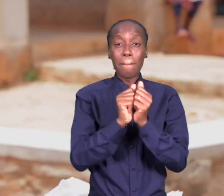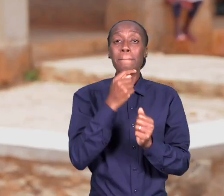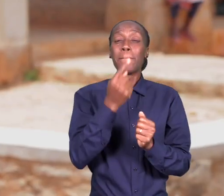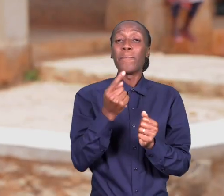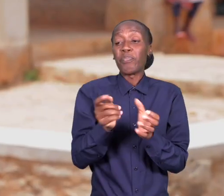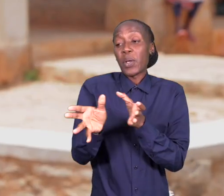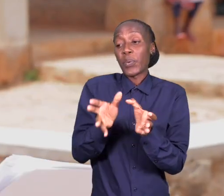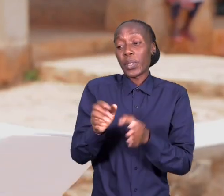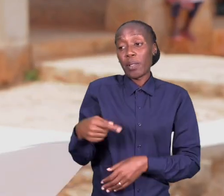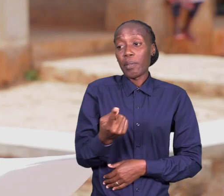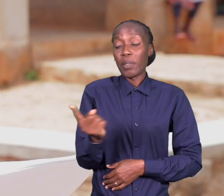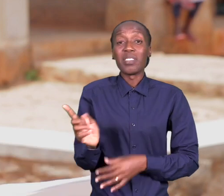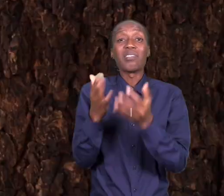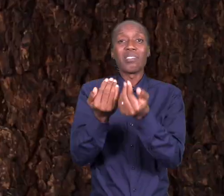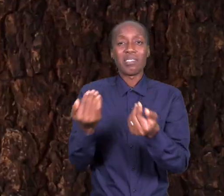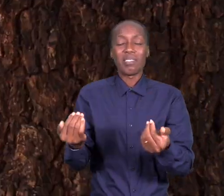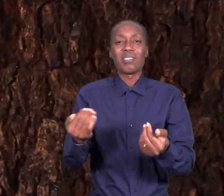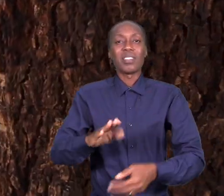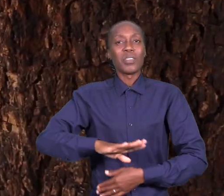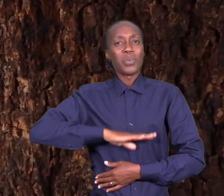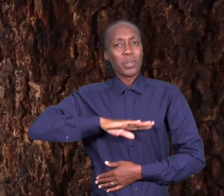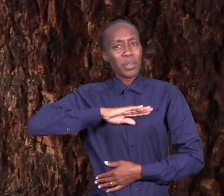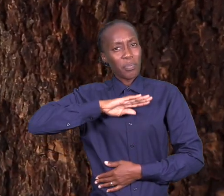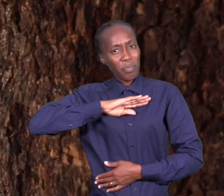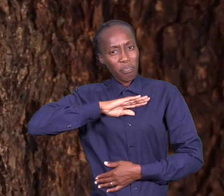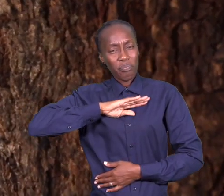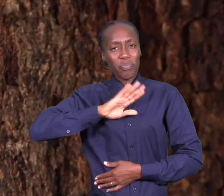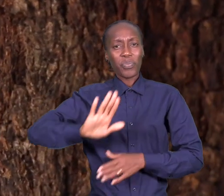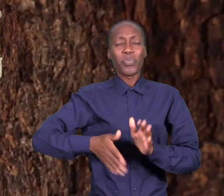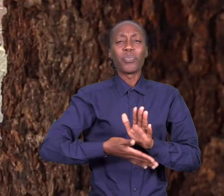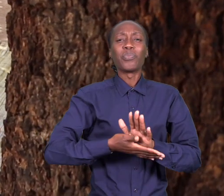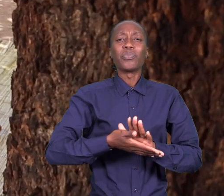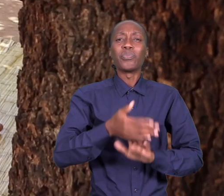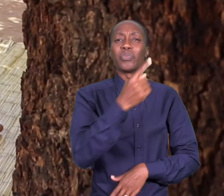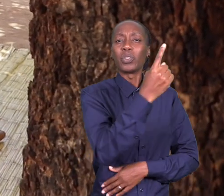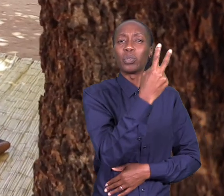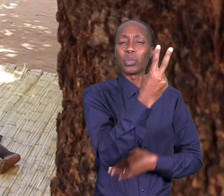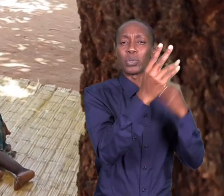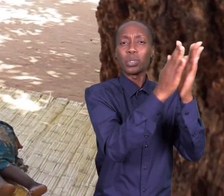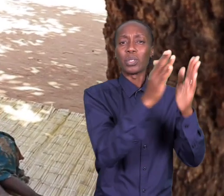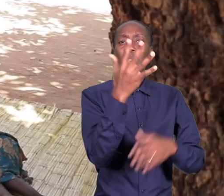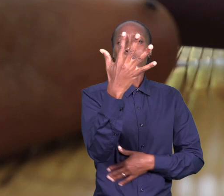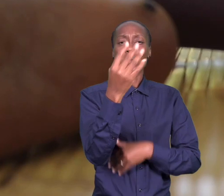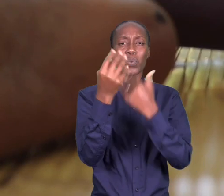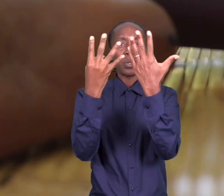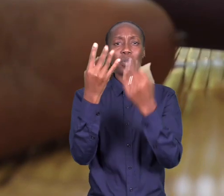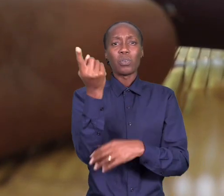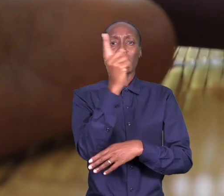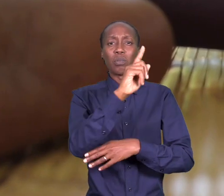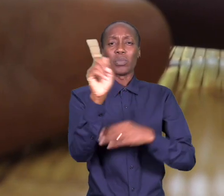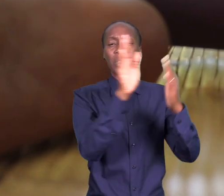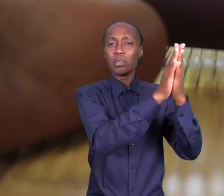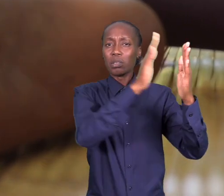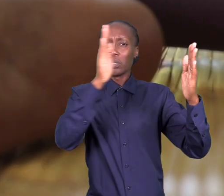forma geral, as crianças nessa faixa etária de desparasitação, de 12 aos 59 meses,